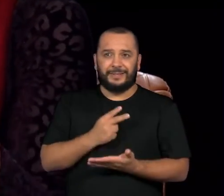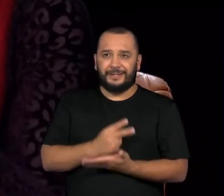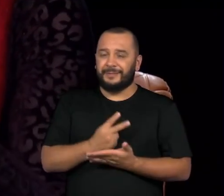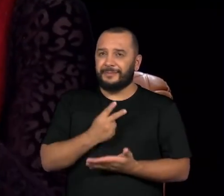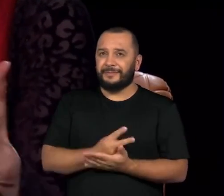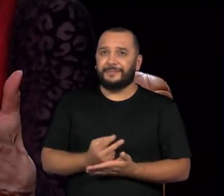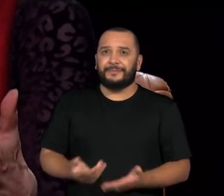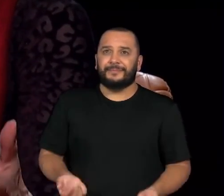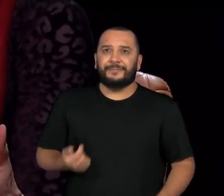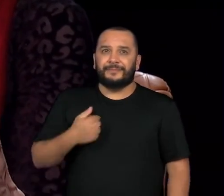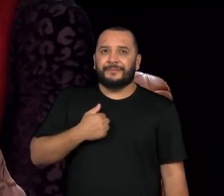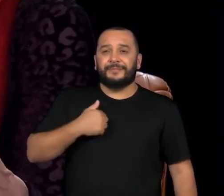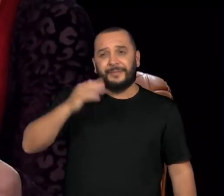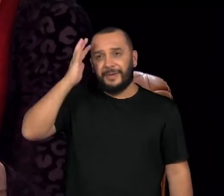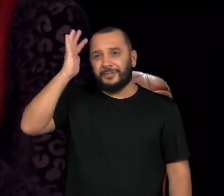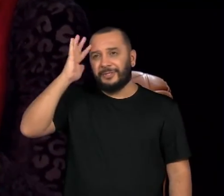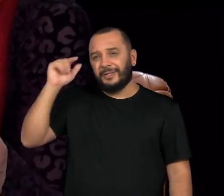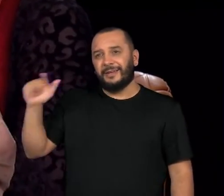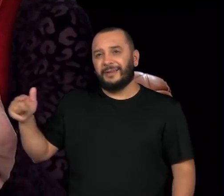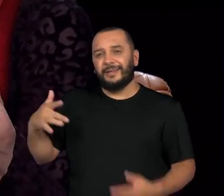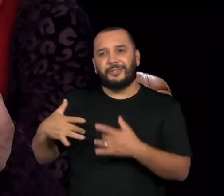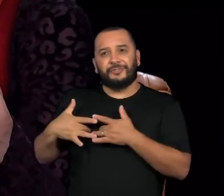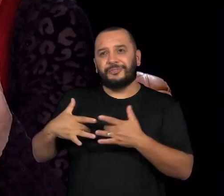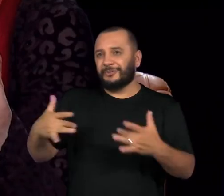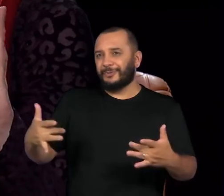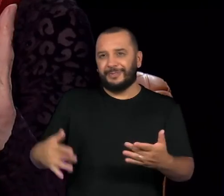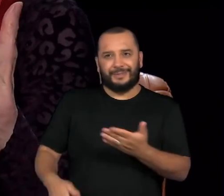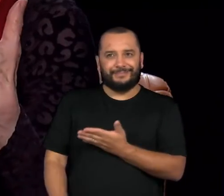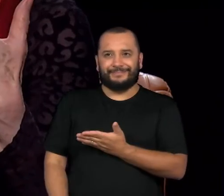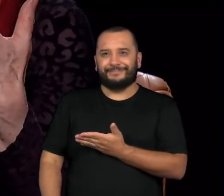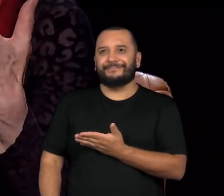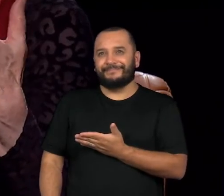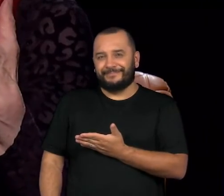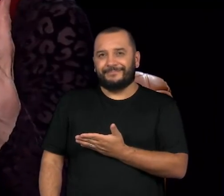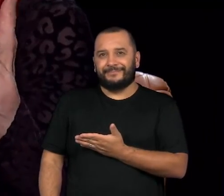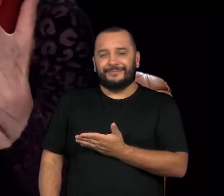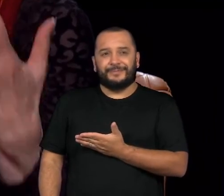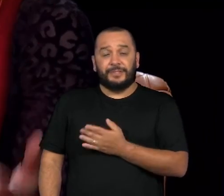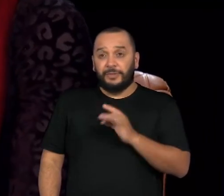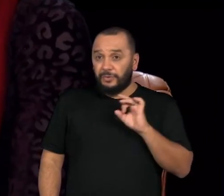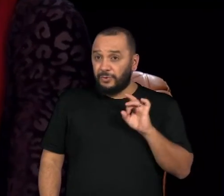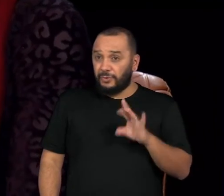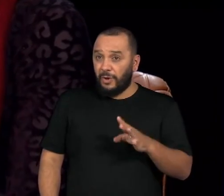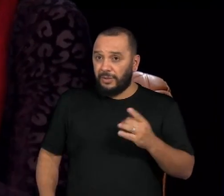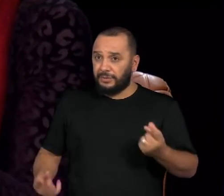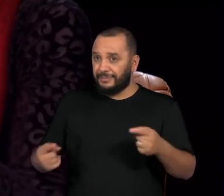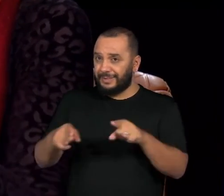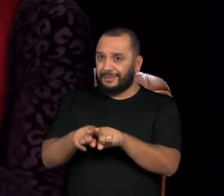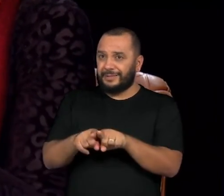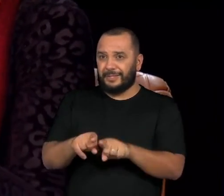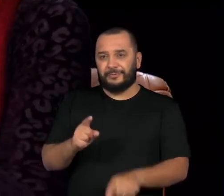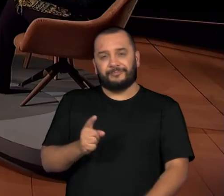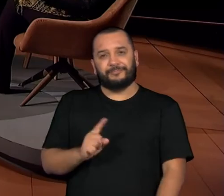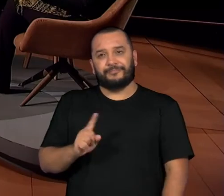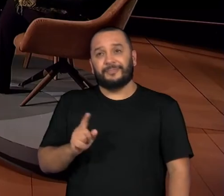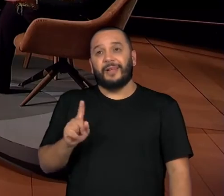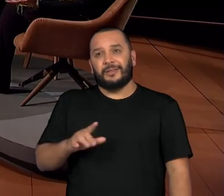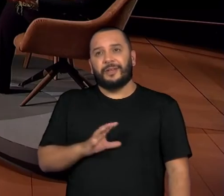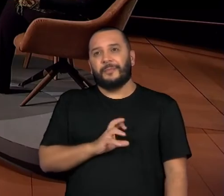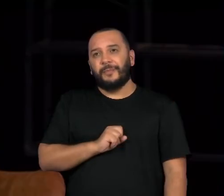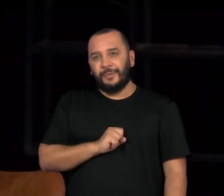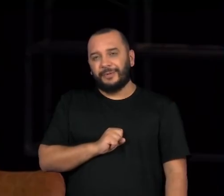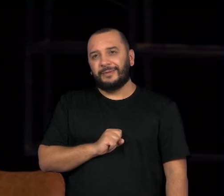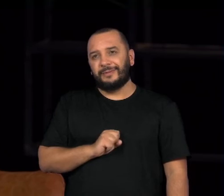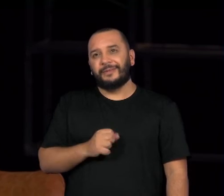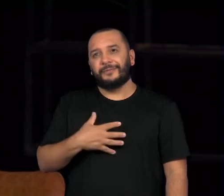uma generosidade que não é só de parceiro, é realmente de amor de